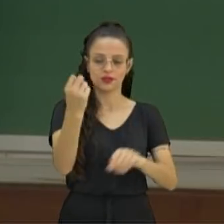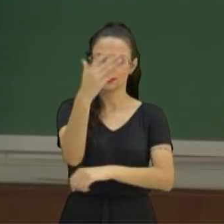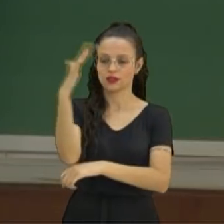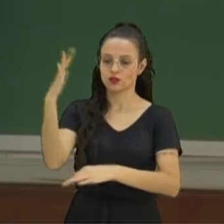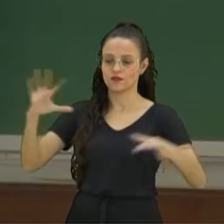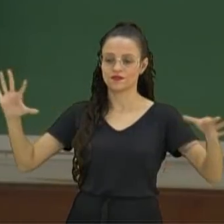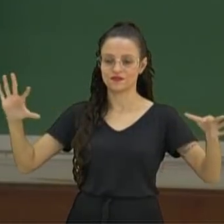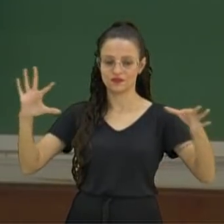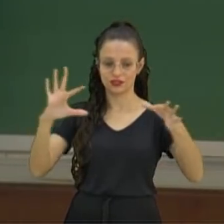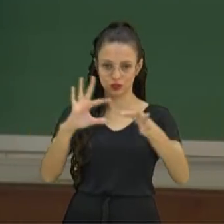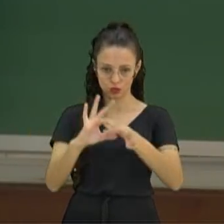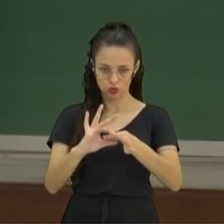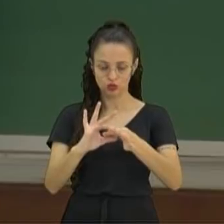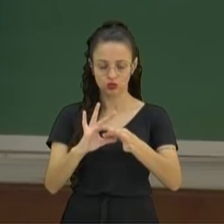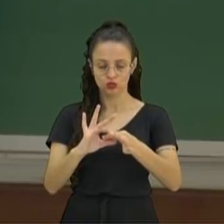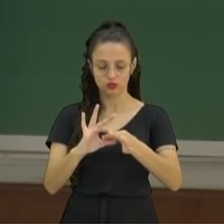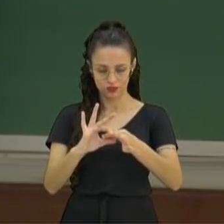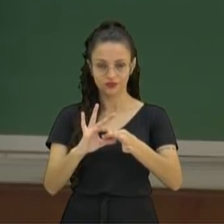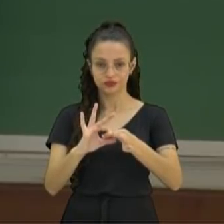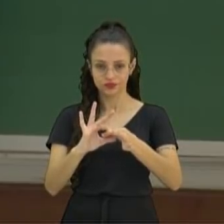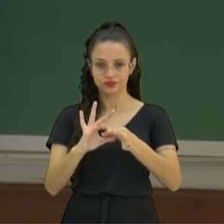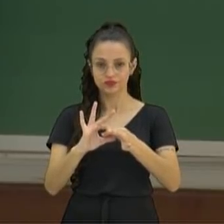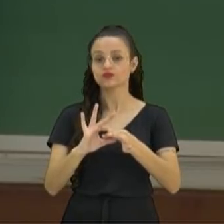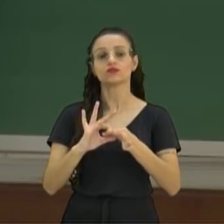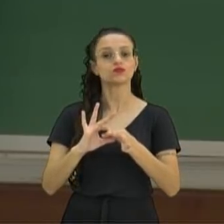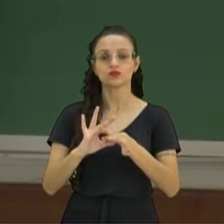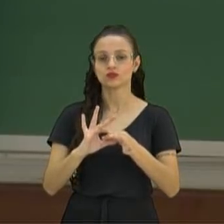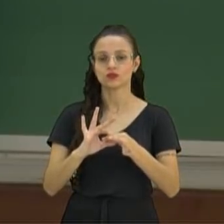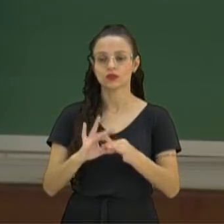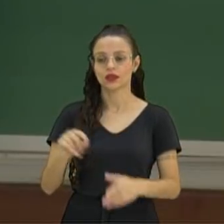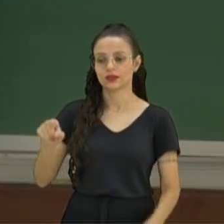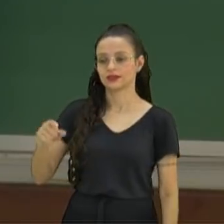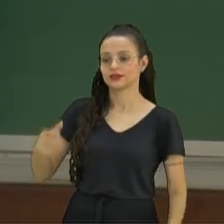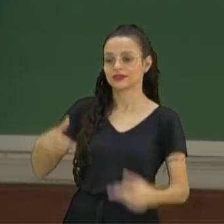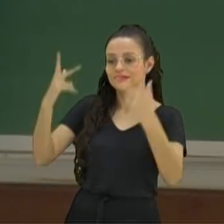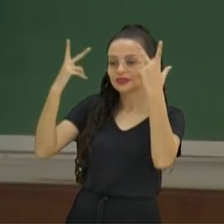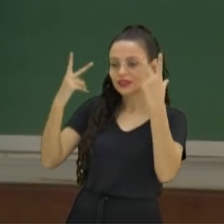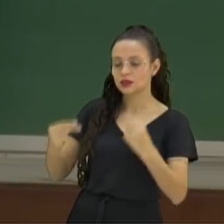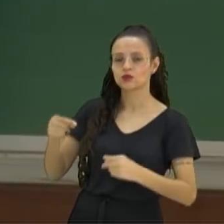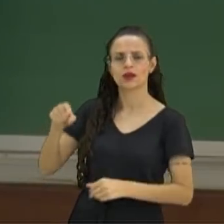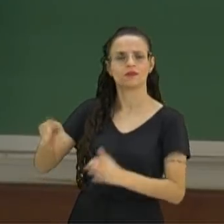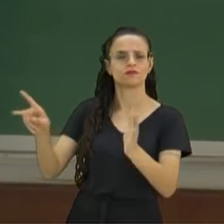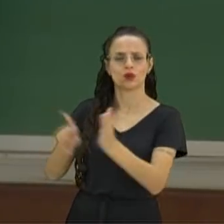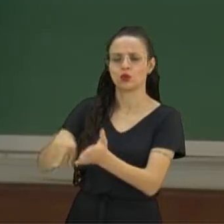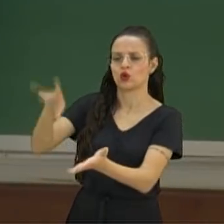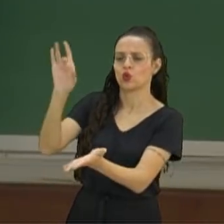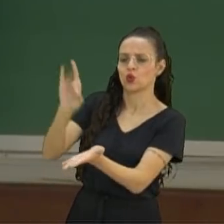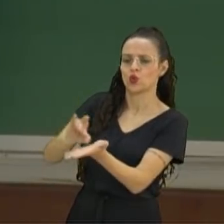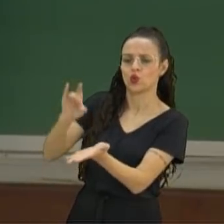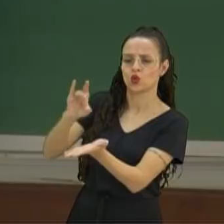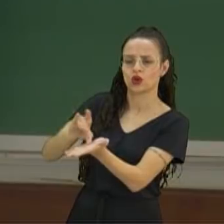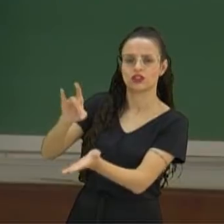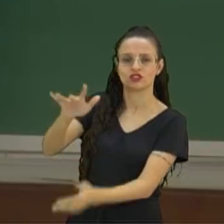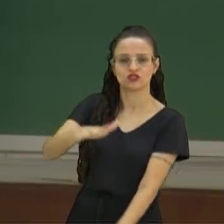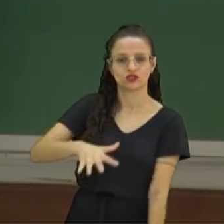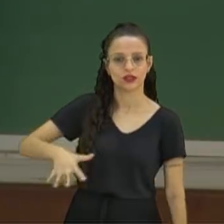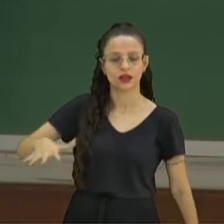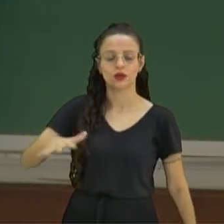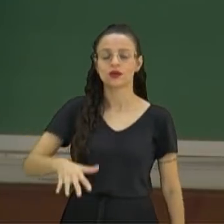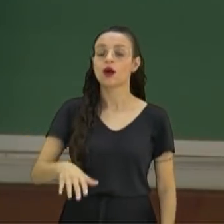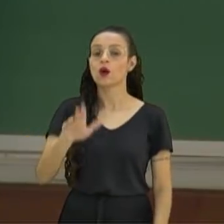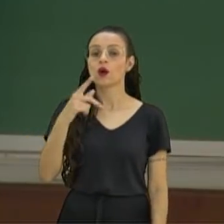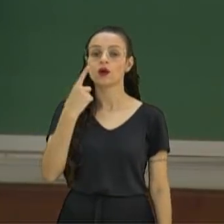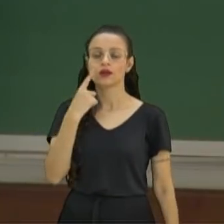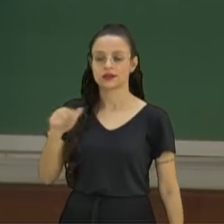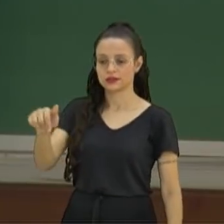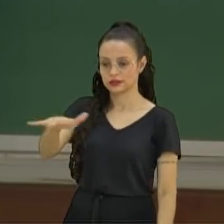entre o espaço natural e o espaço geográfico. O natural, aquilo que é original. Quando eu uso o termo espaço